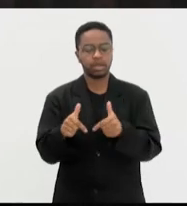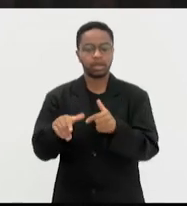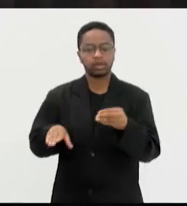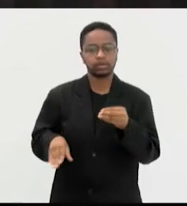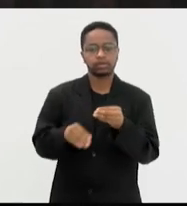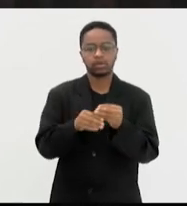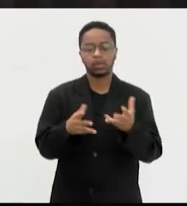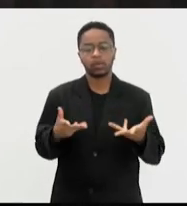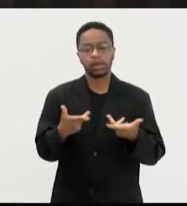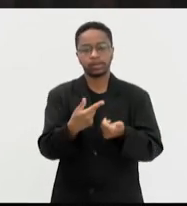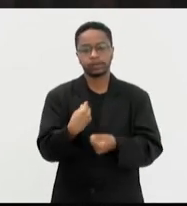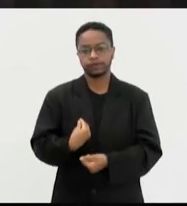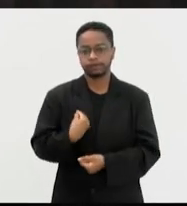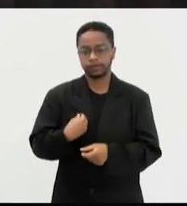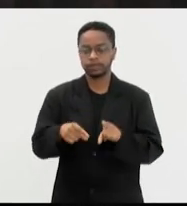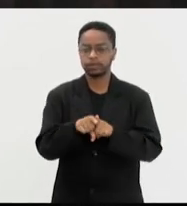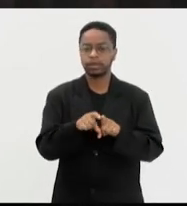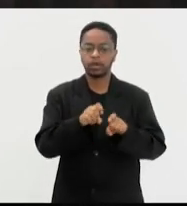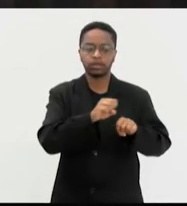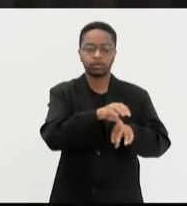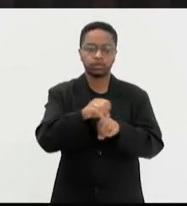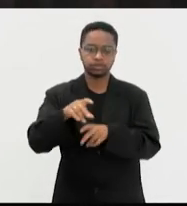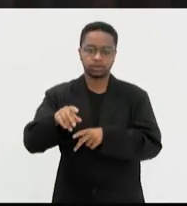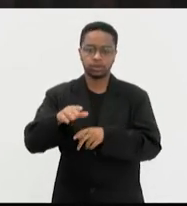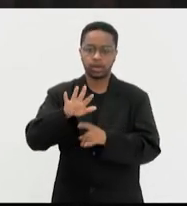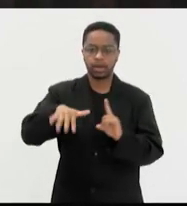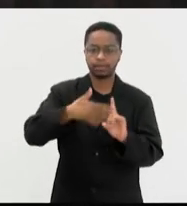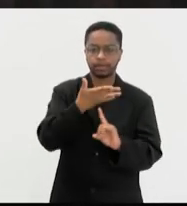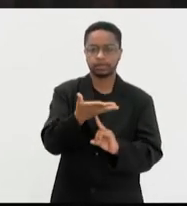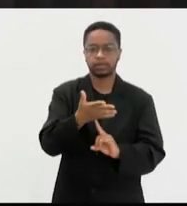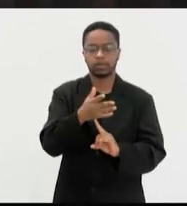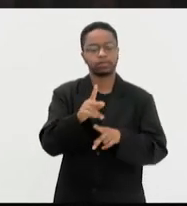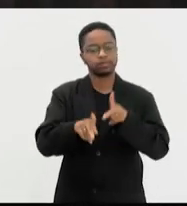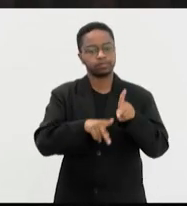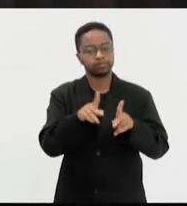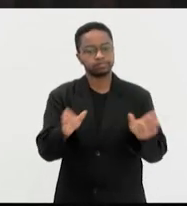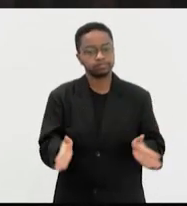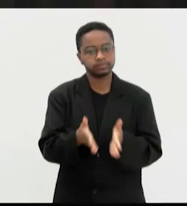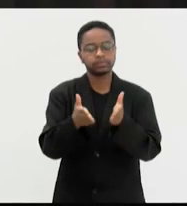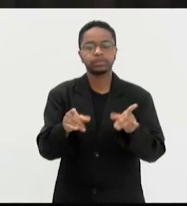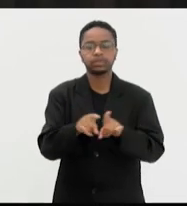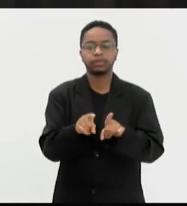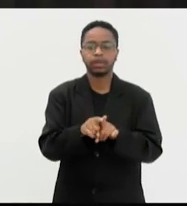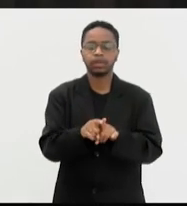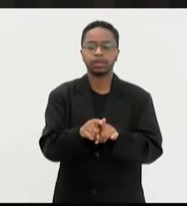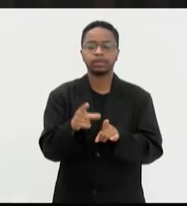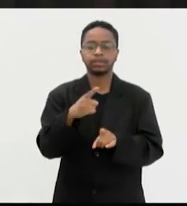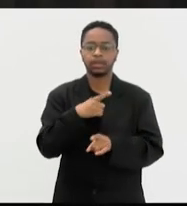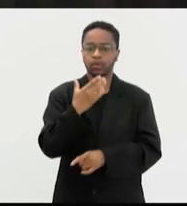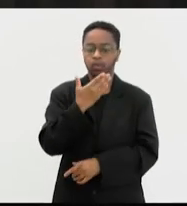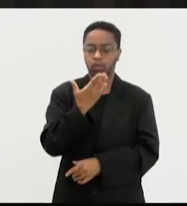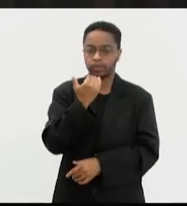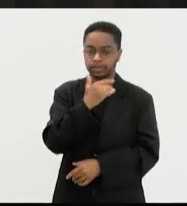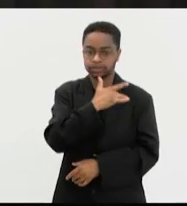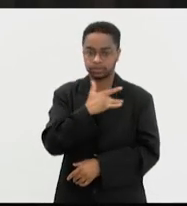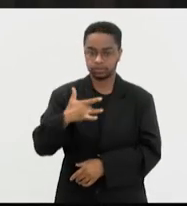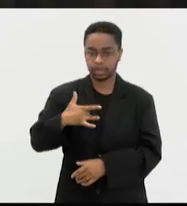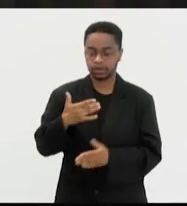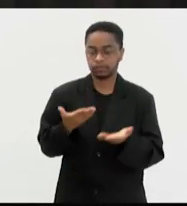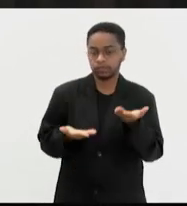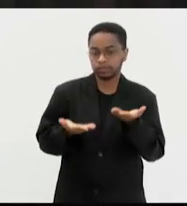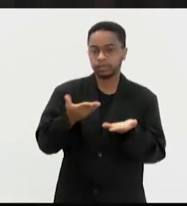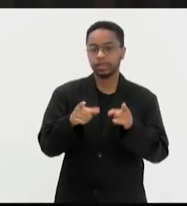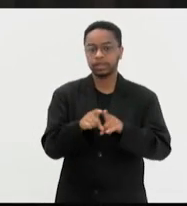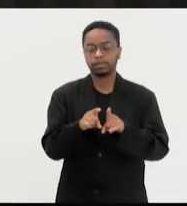bem como a educação ambiental e a população e ainda primeiro proporcionar alimentação saudável librada dois fomentar